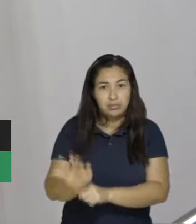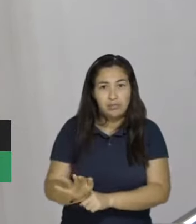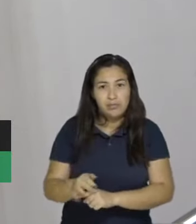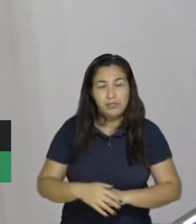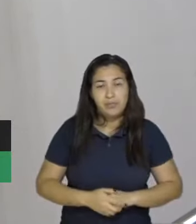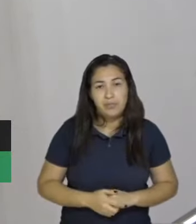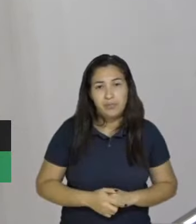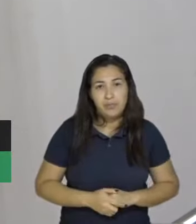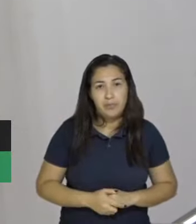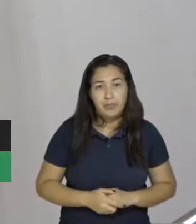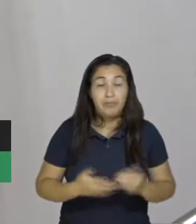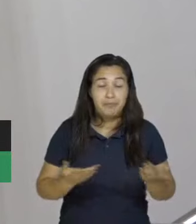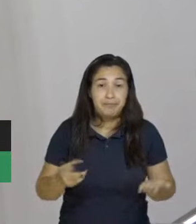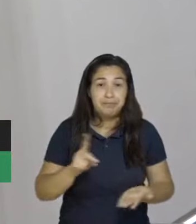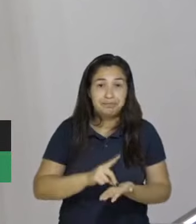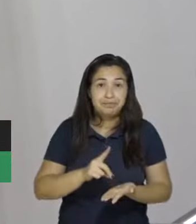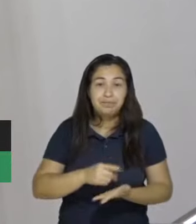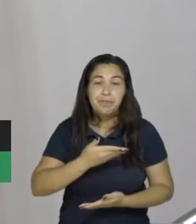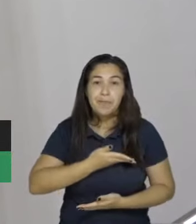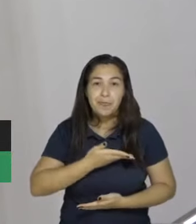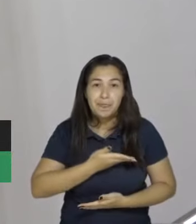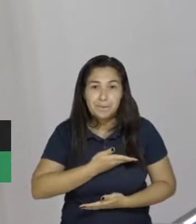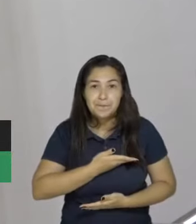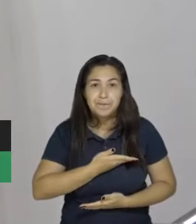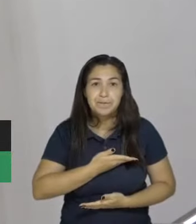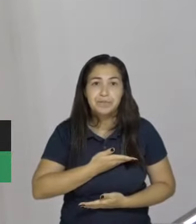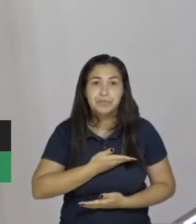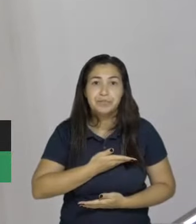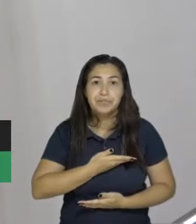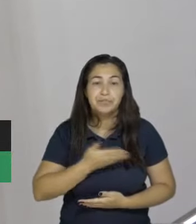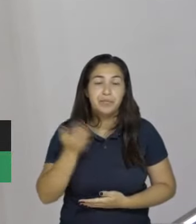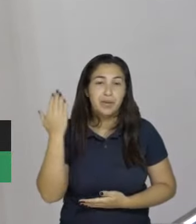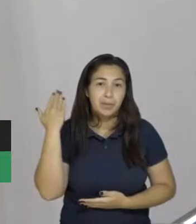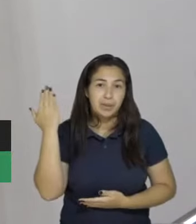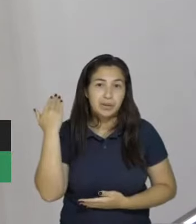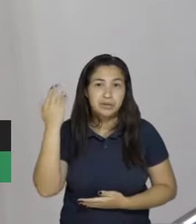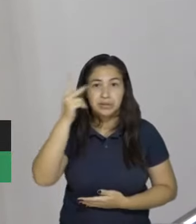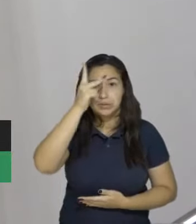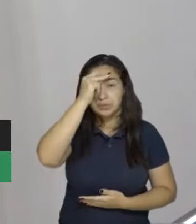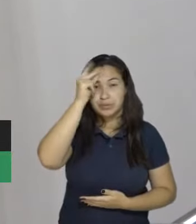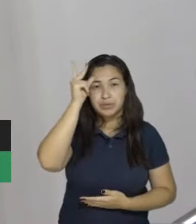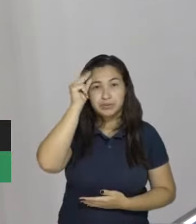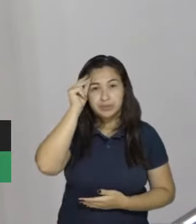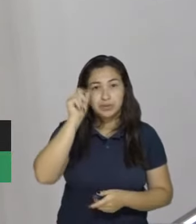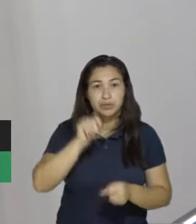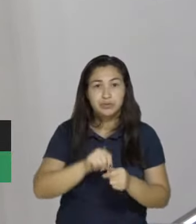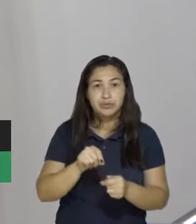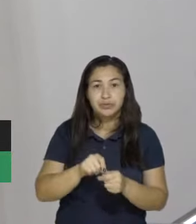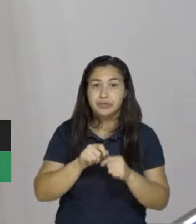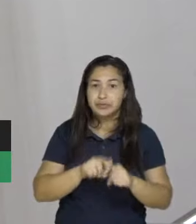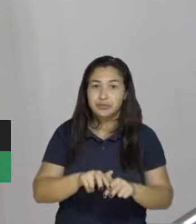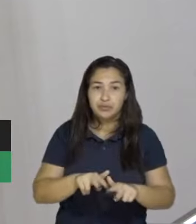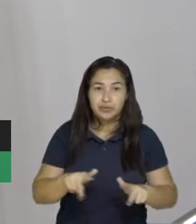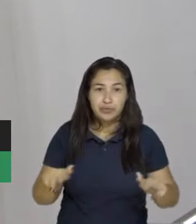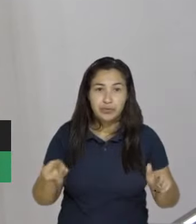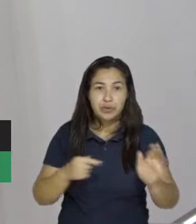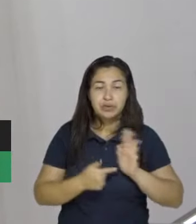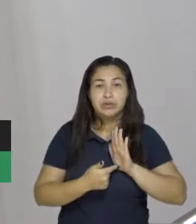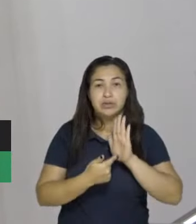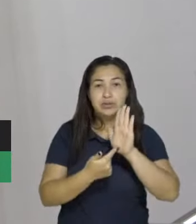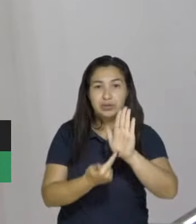realmente, nossos amigos, nossas amigas, quando eu fui prefeito, eu fiz várias